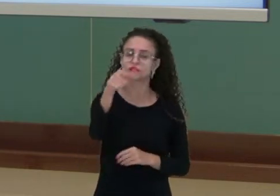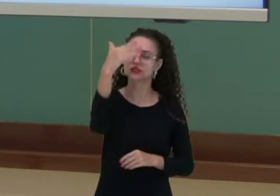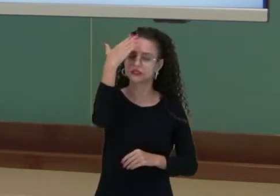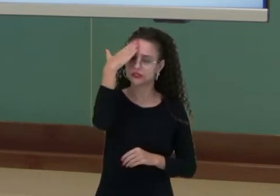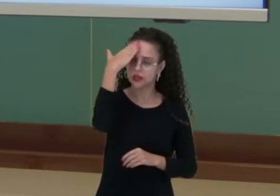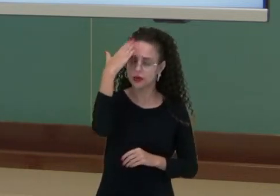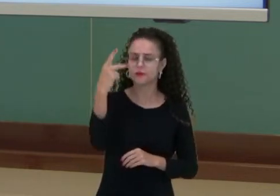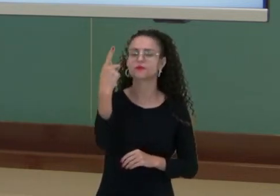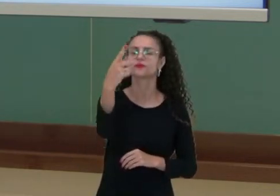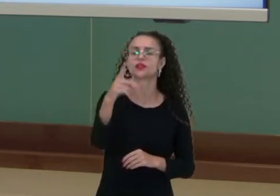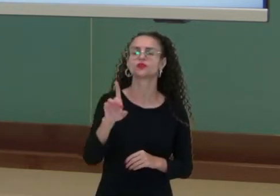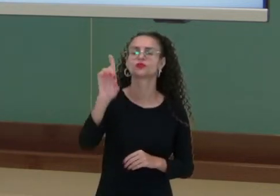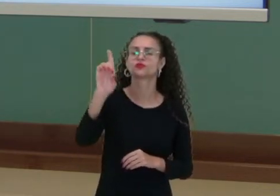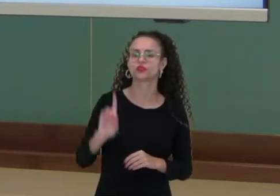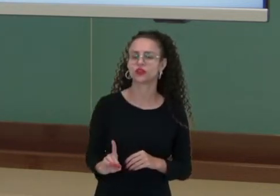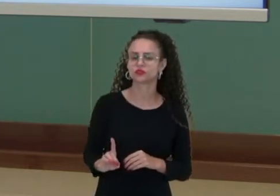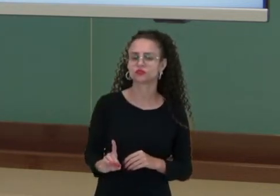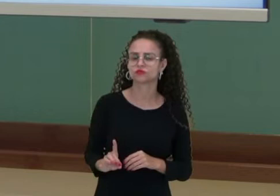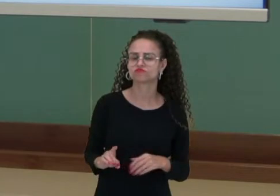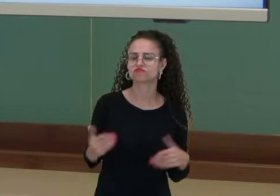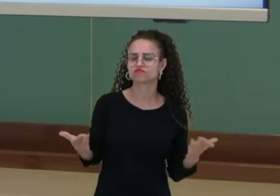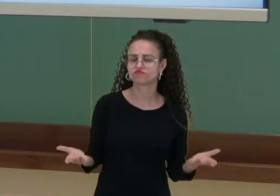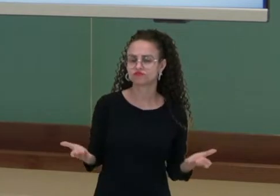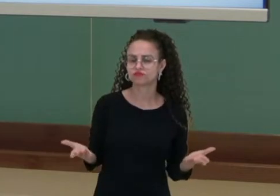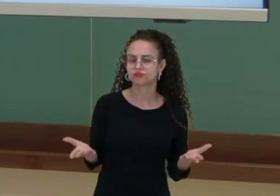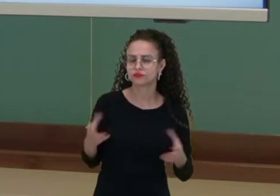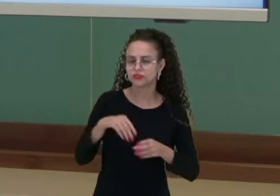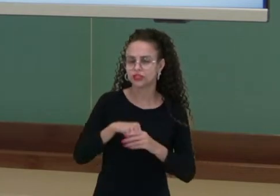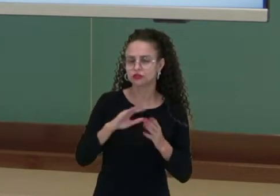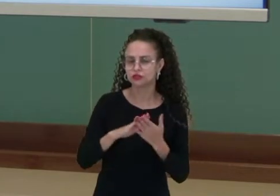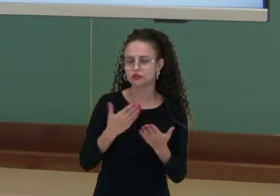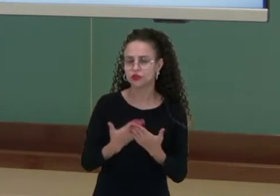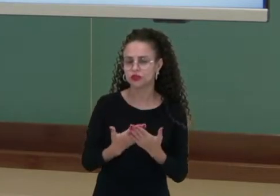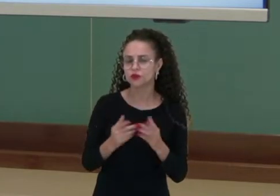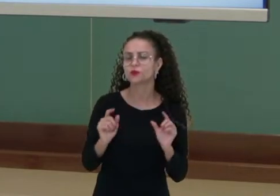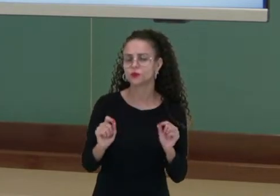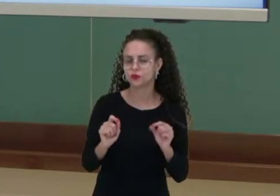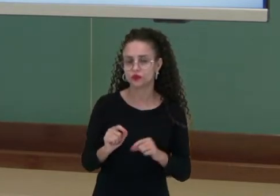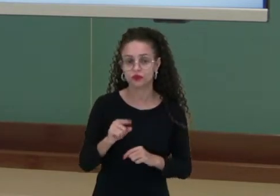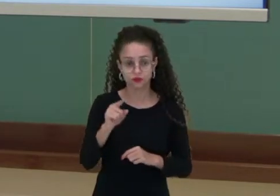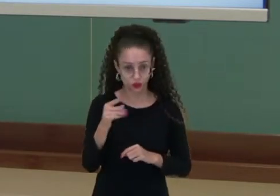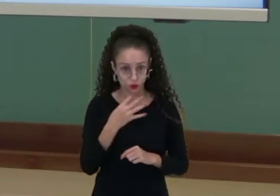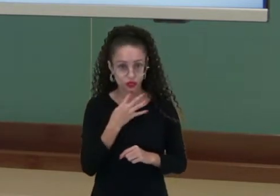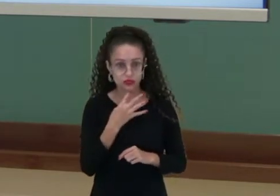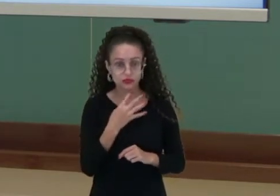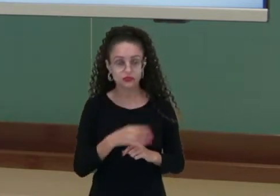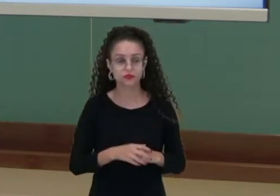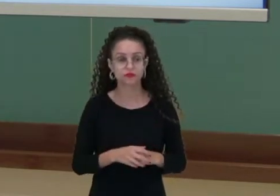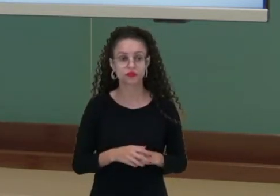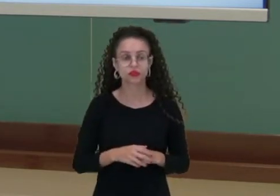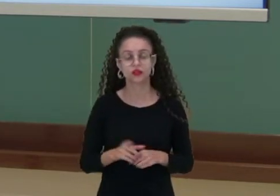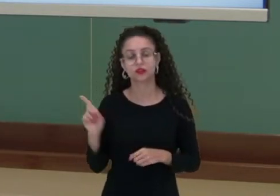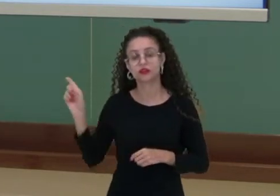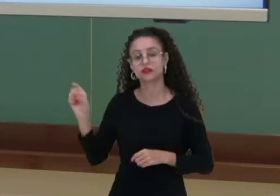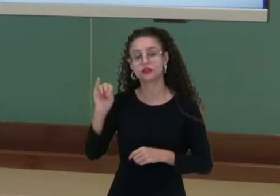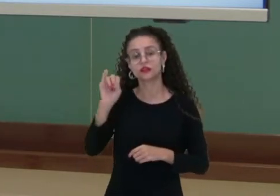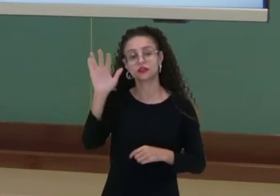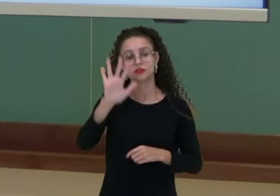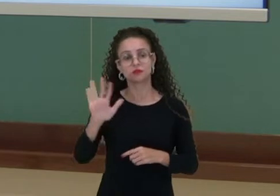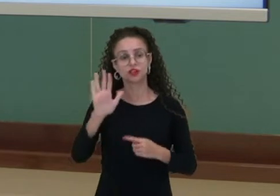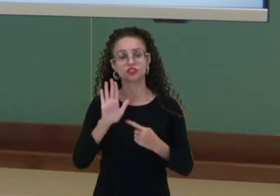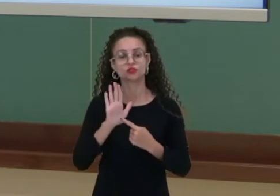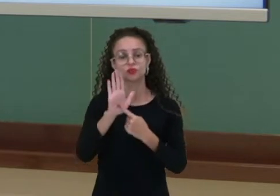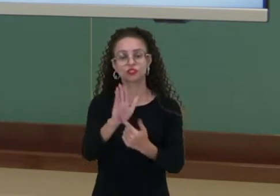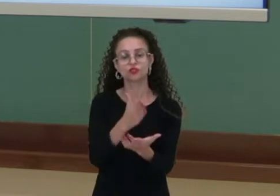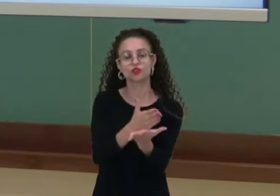quais são seus direitos dentro do colégio? Você já ouviu falar? Aqui nós temos uma imagem representando os